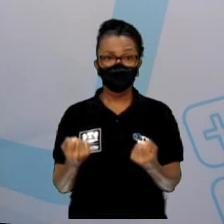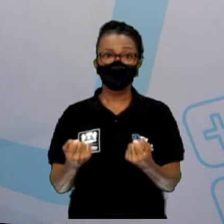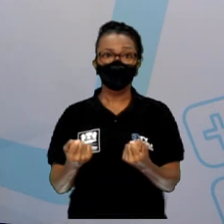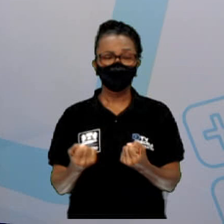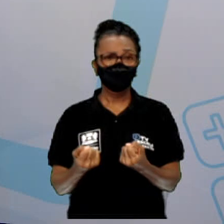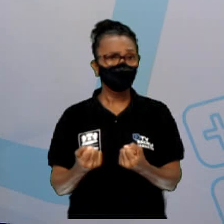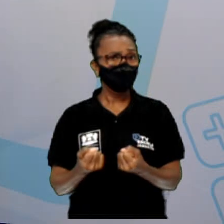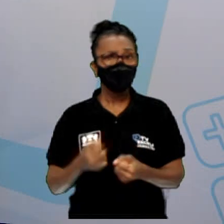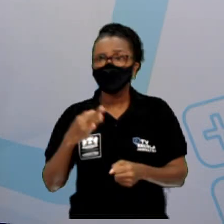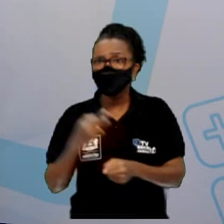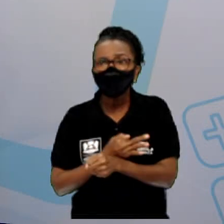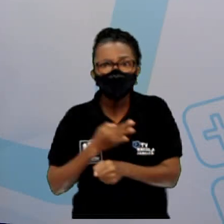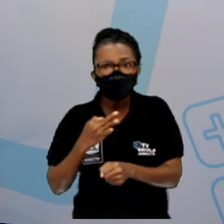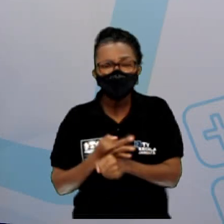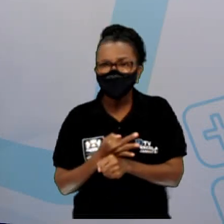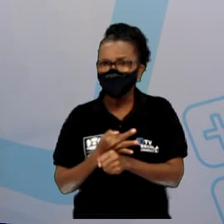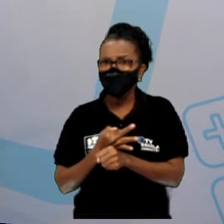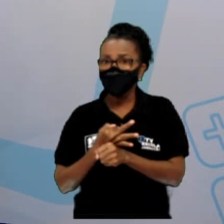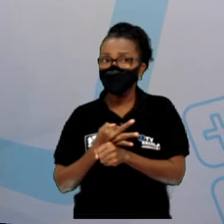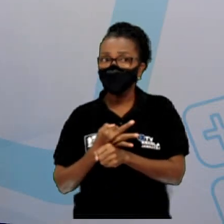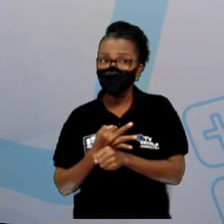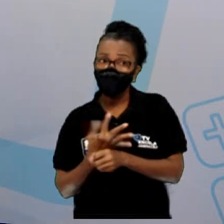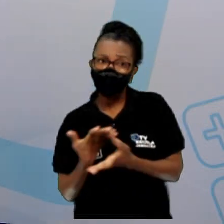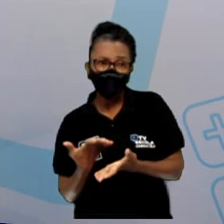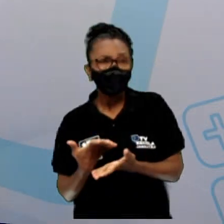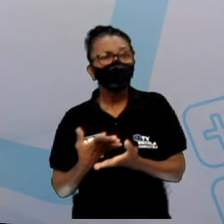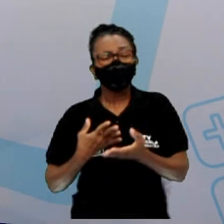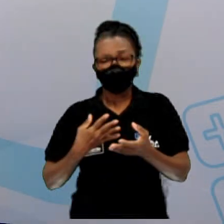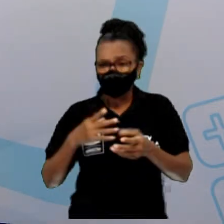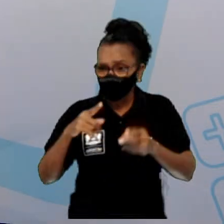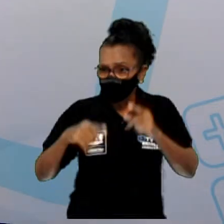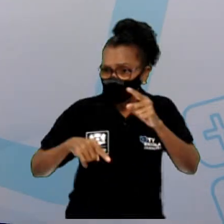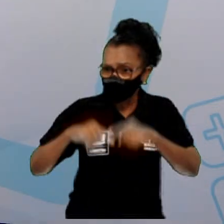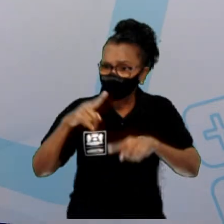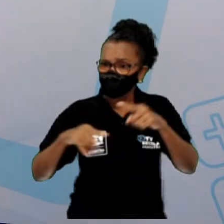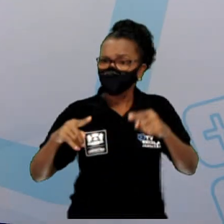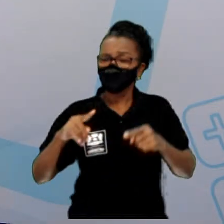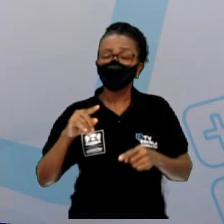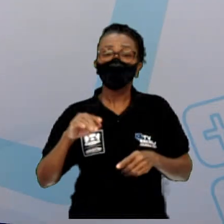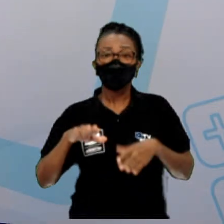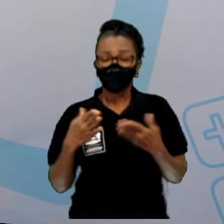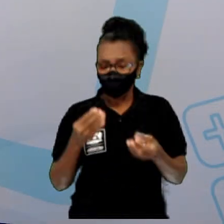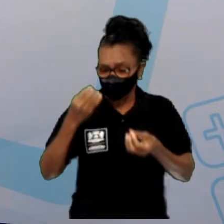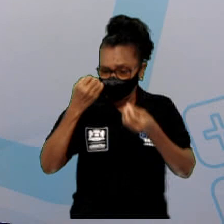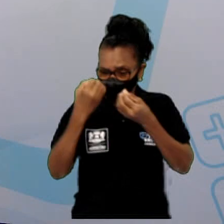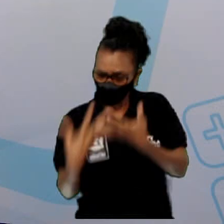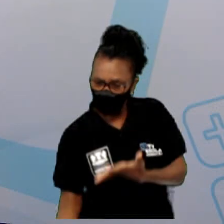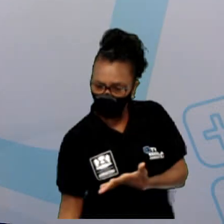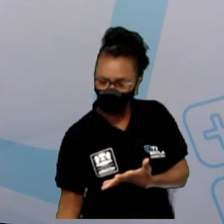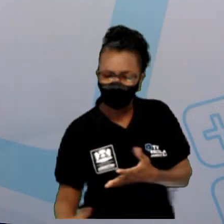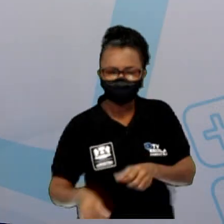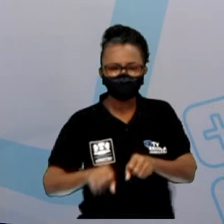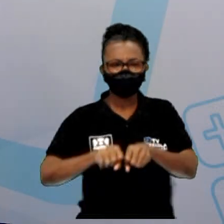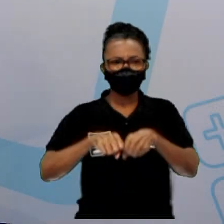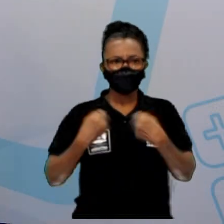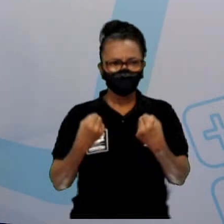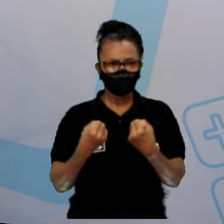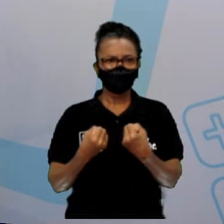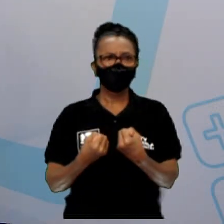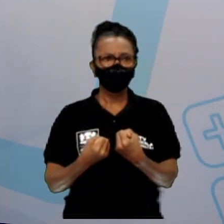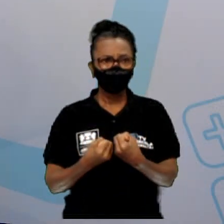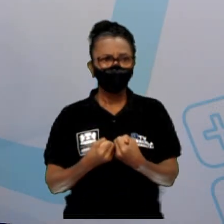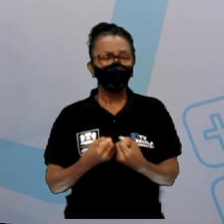material resistente, é um material que ele assim que ele cai no chão, ele quebra. É um material que tem